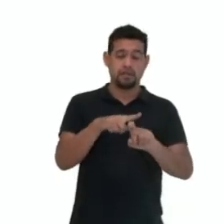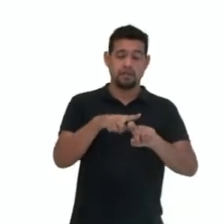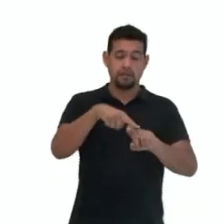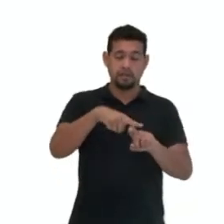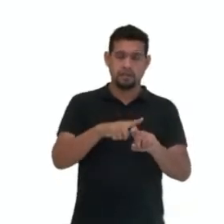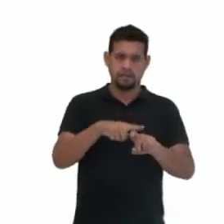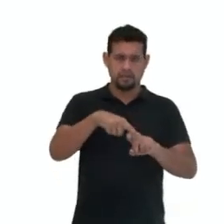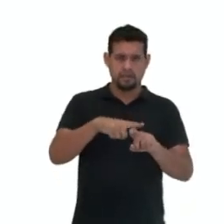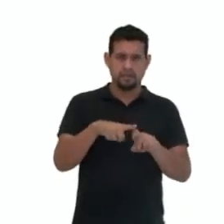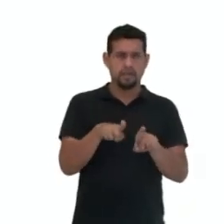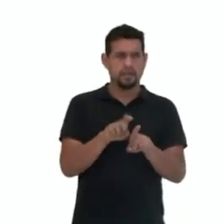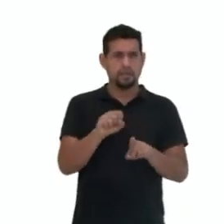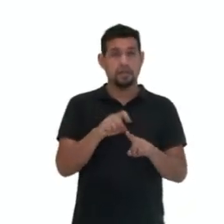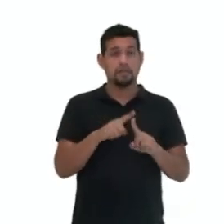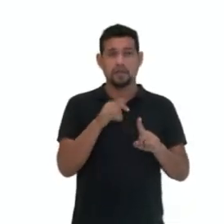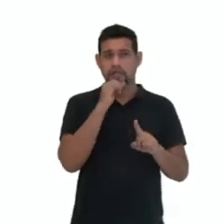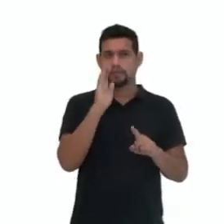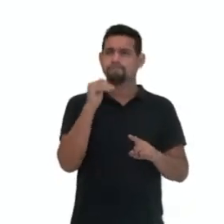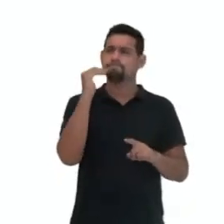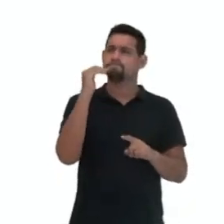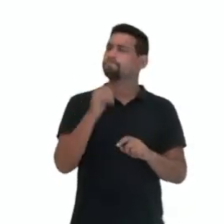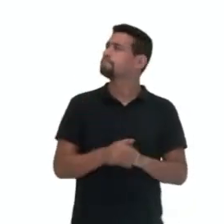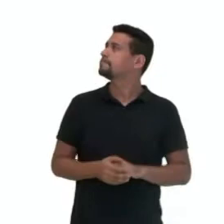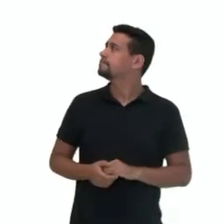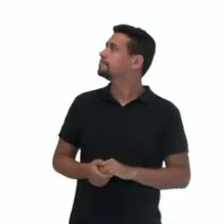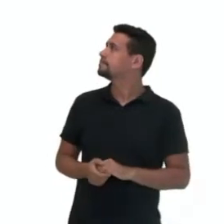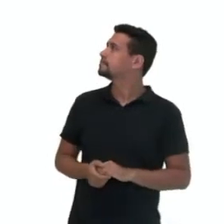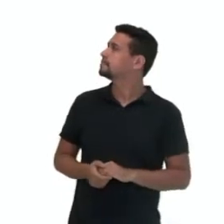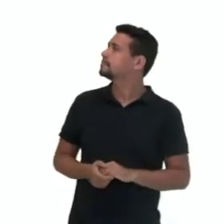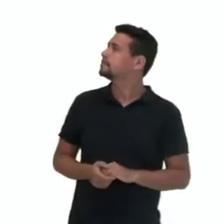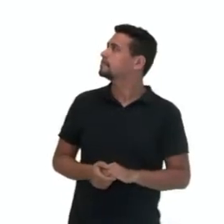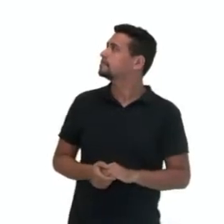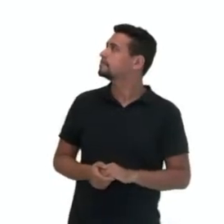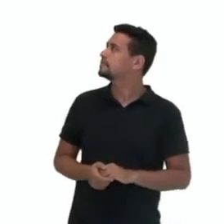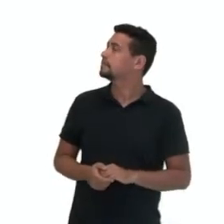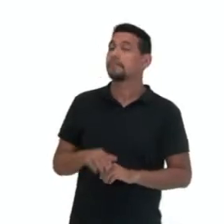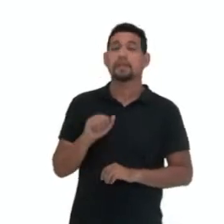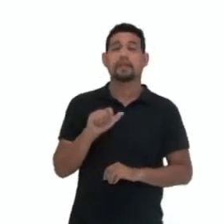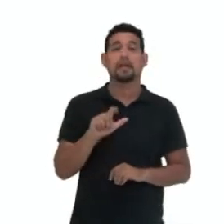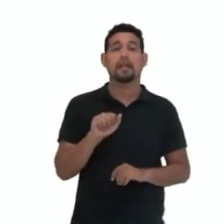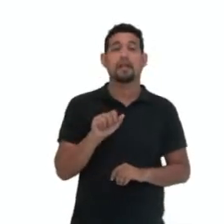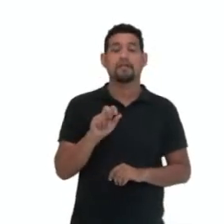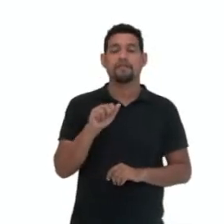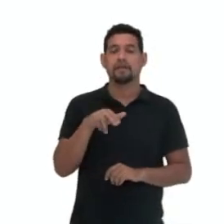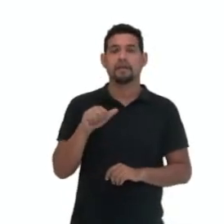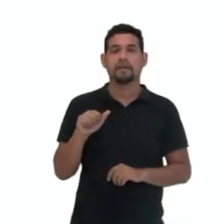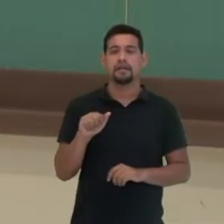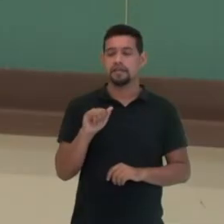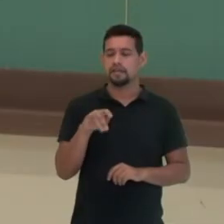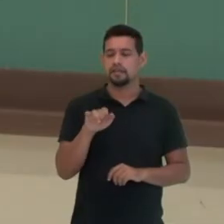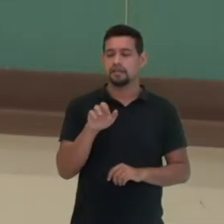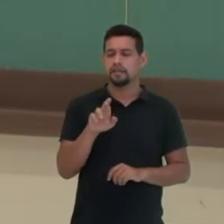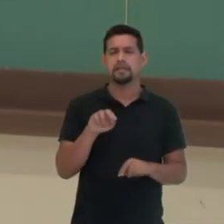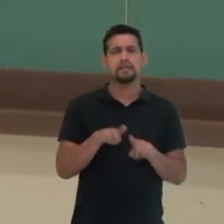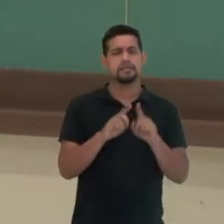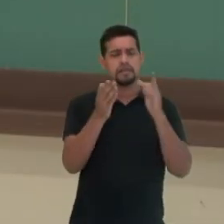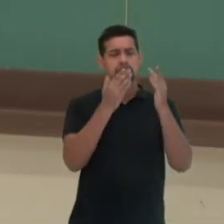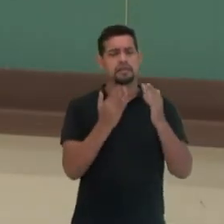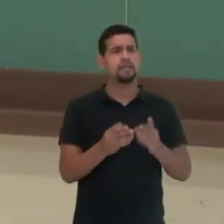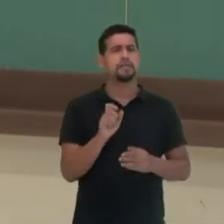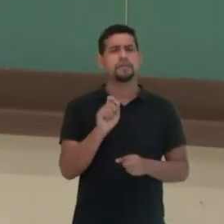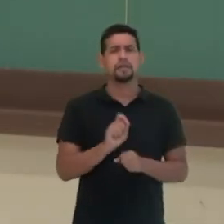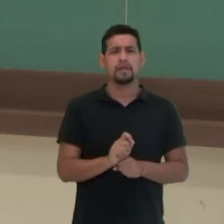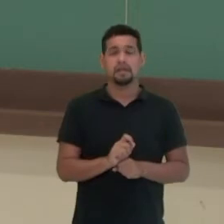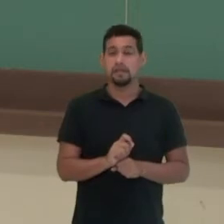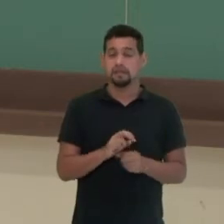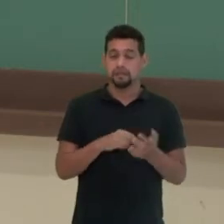força resistente. Aqui em cima, minha gente, a alavanca interresistente. O que a gente observa aqui nessa alavanca?